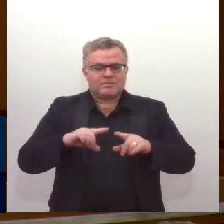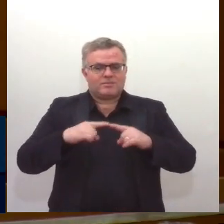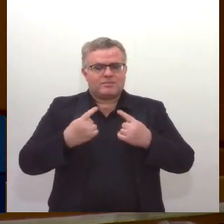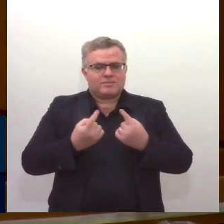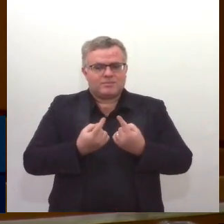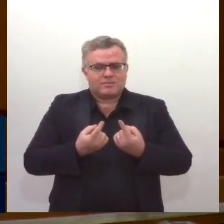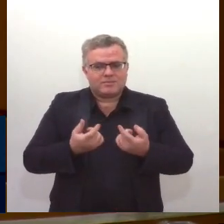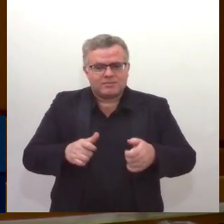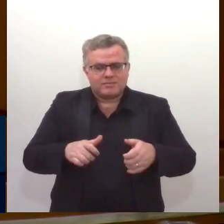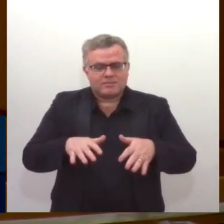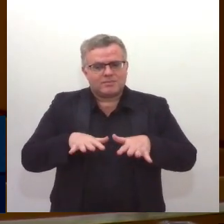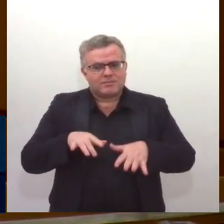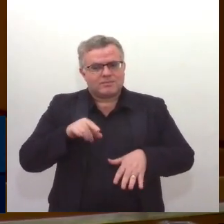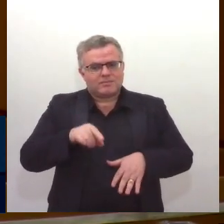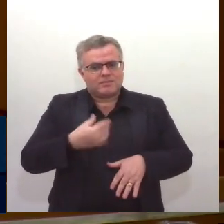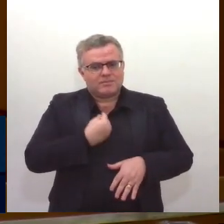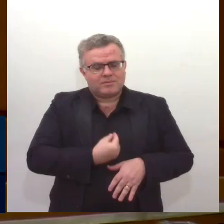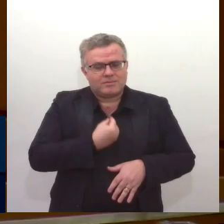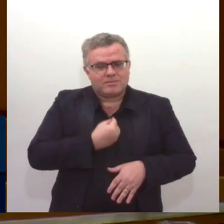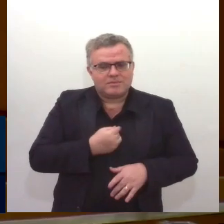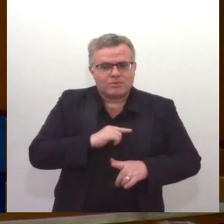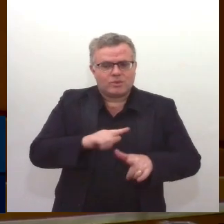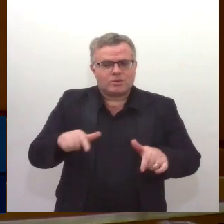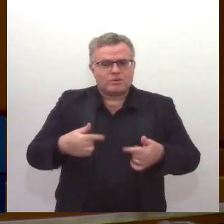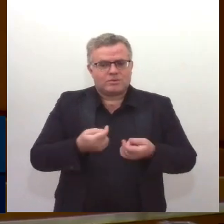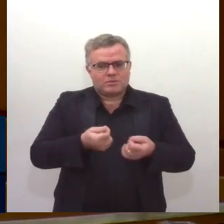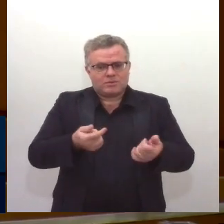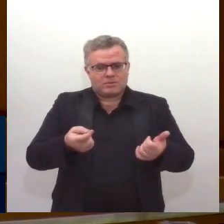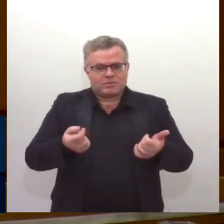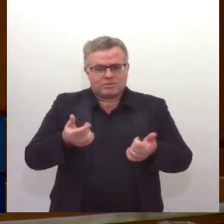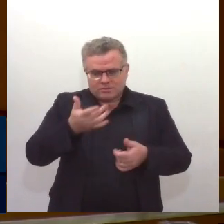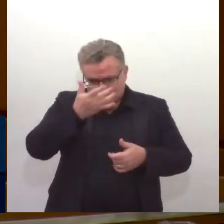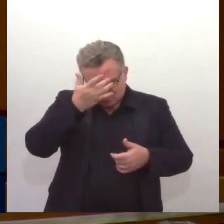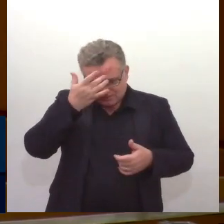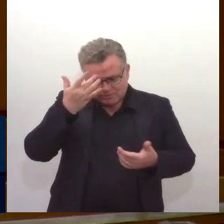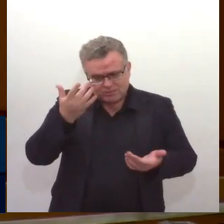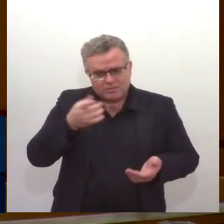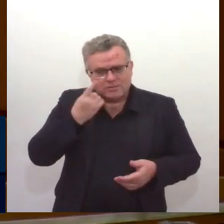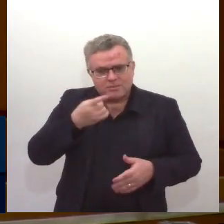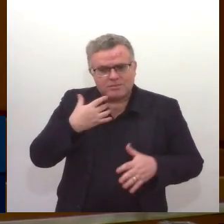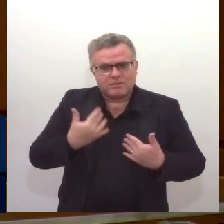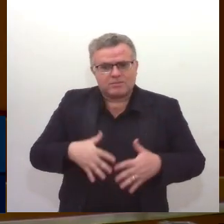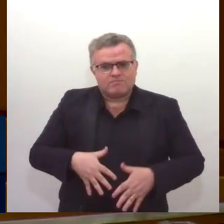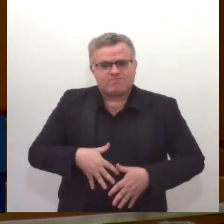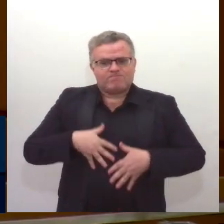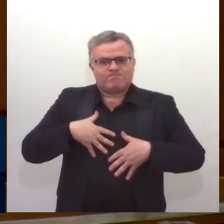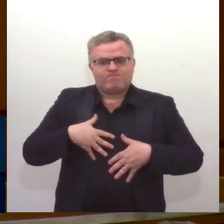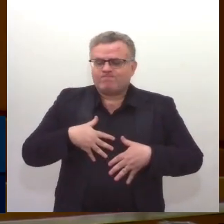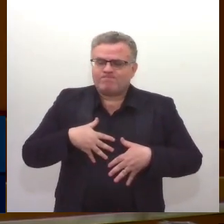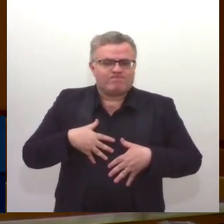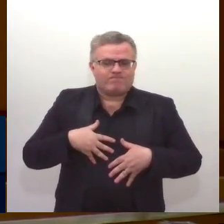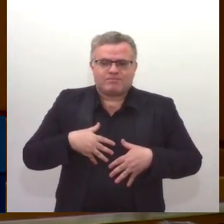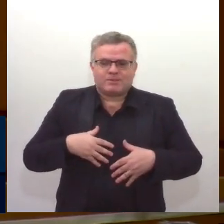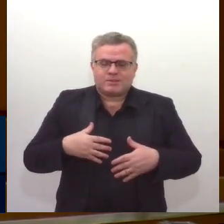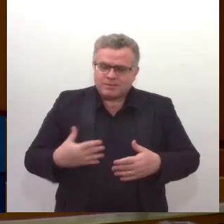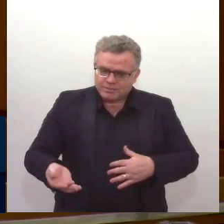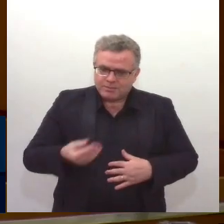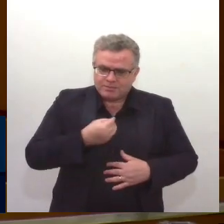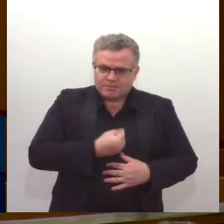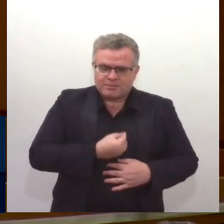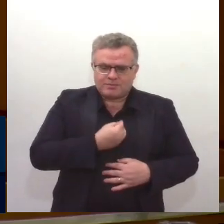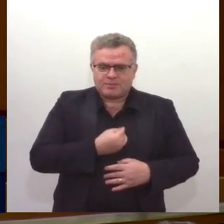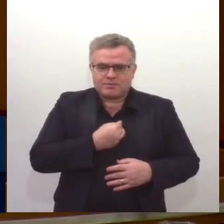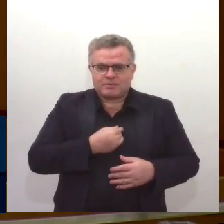Alese esvaziada. Isso me deixa um pouco desmotivada. Ontem tinha a presença aqui dos alunos, das